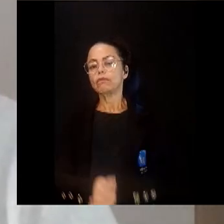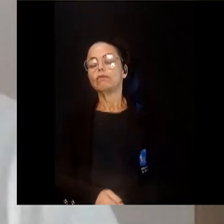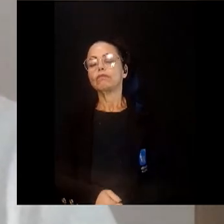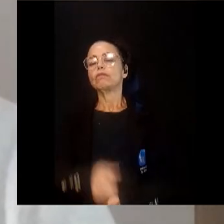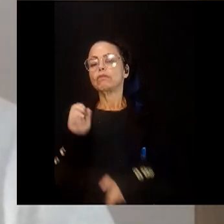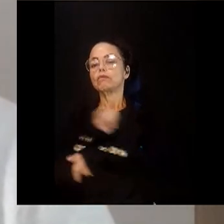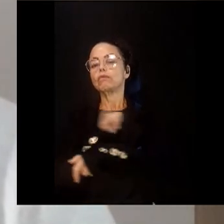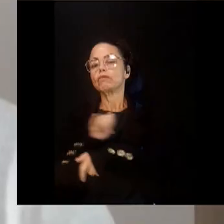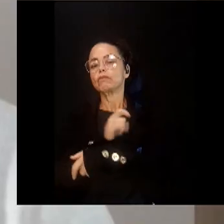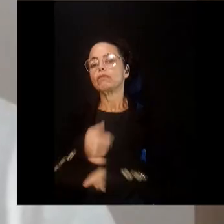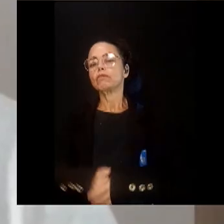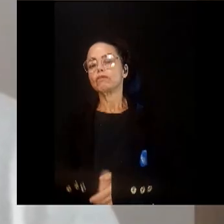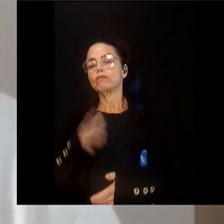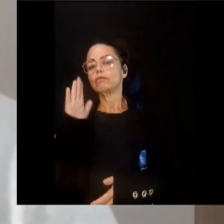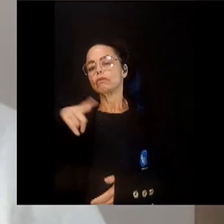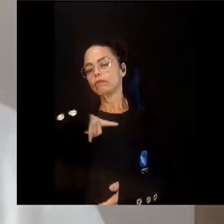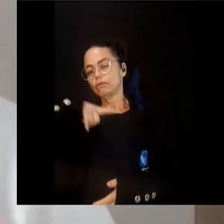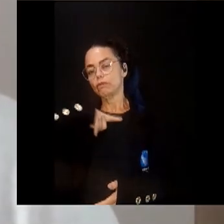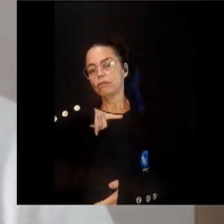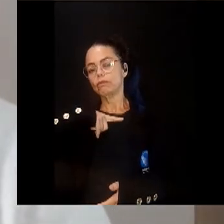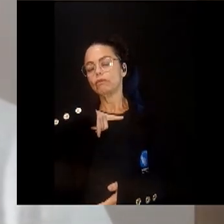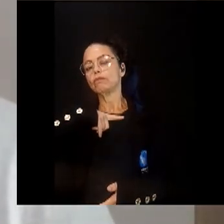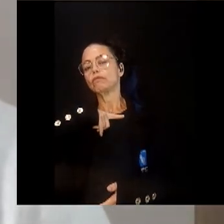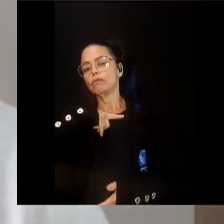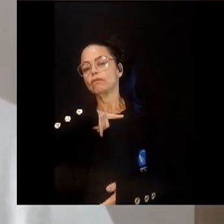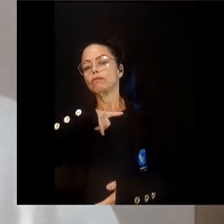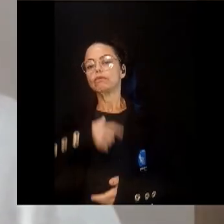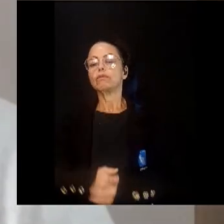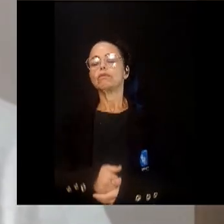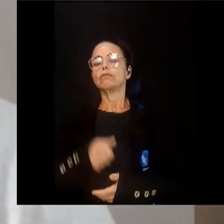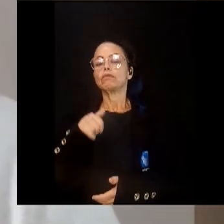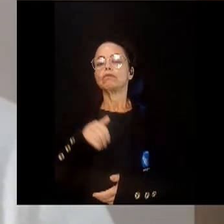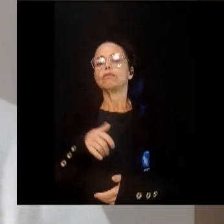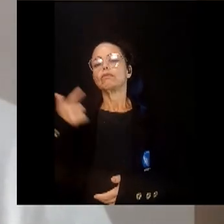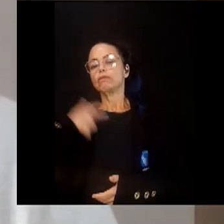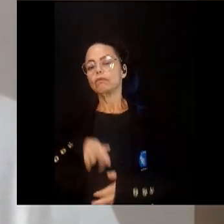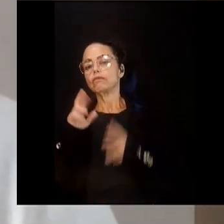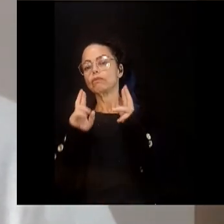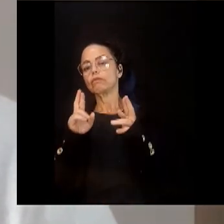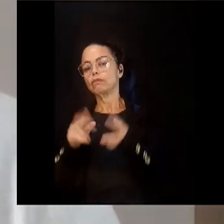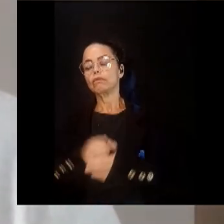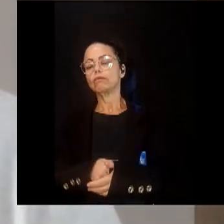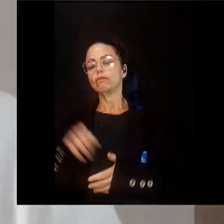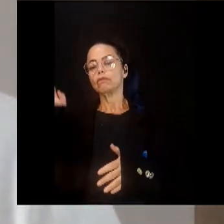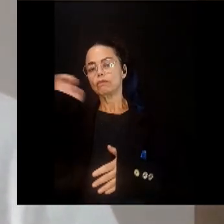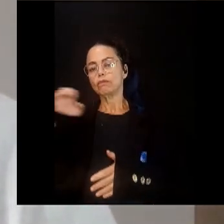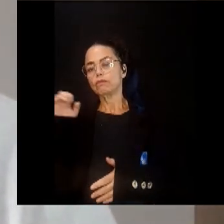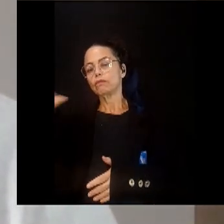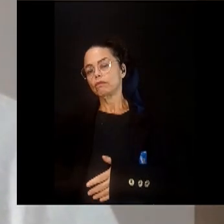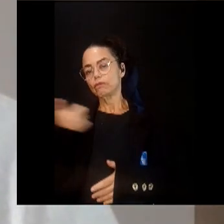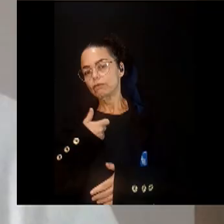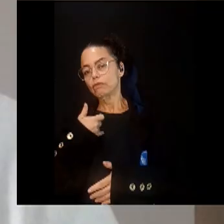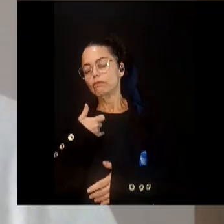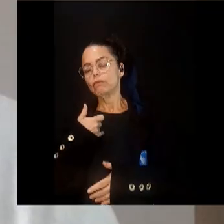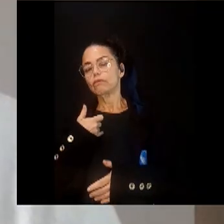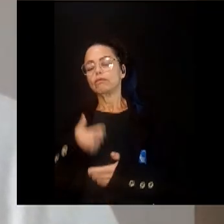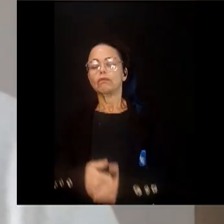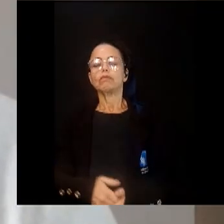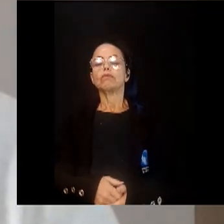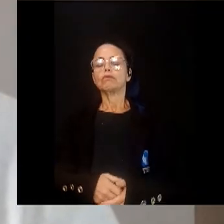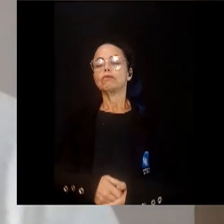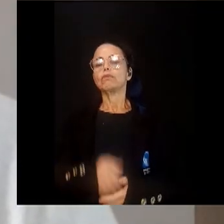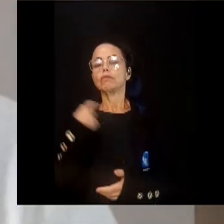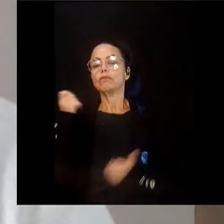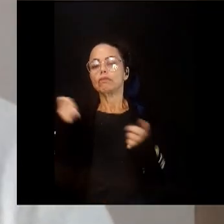ele já existe, né? Então, mais uma vez, eu esperar que o Estado me diga o que fazer pode me trazer